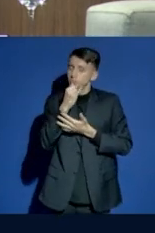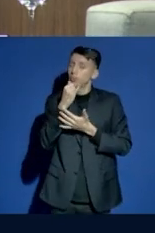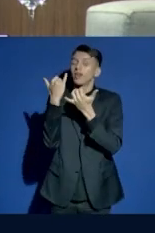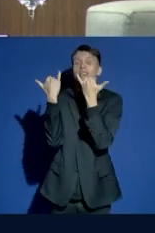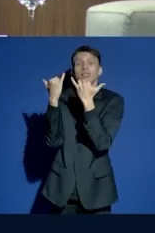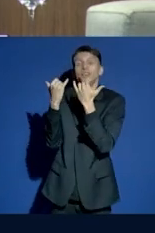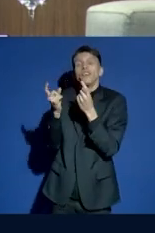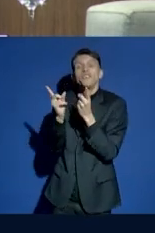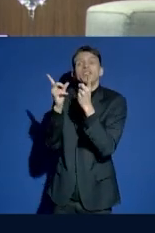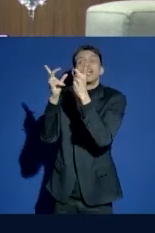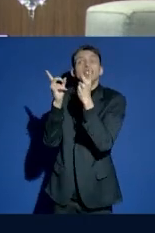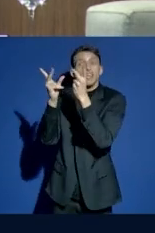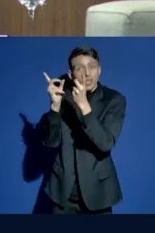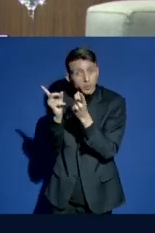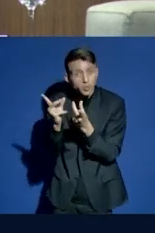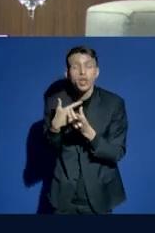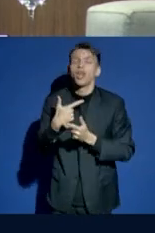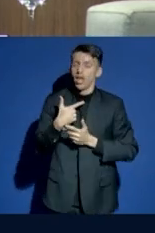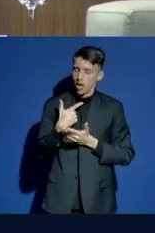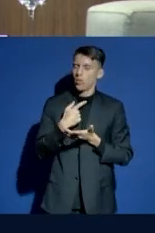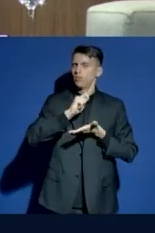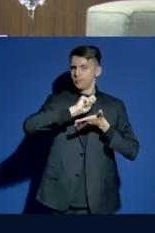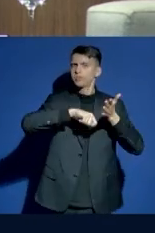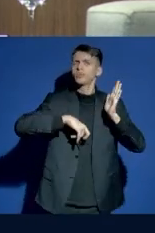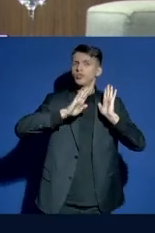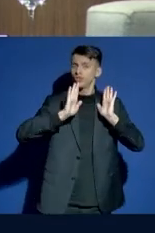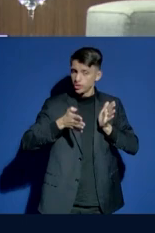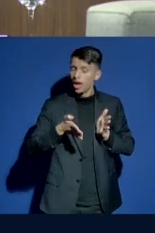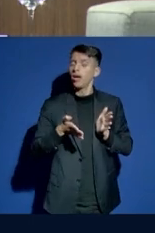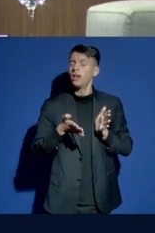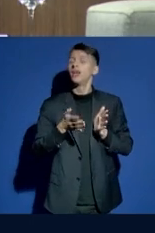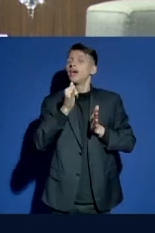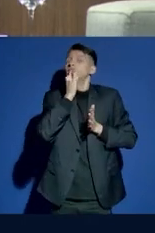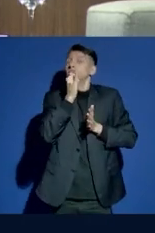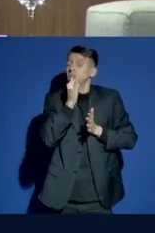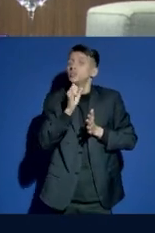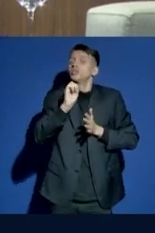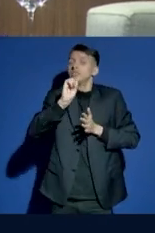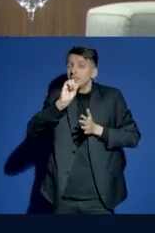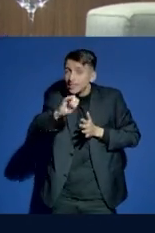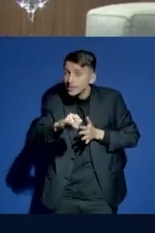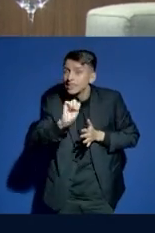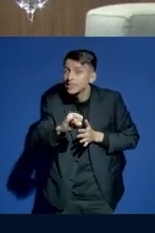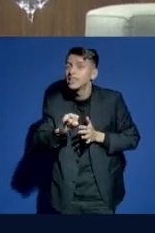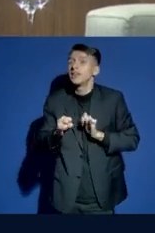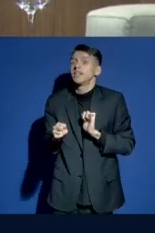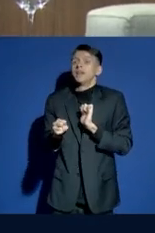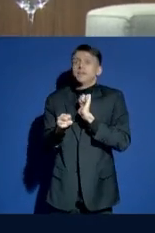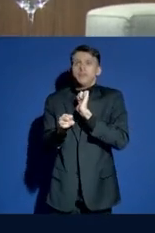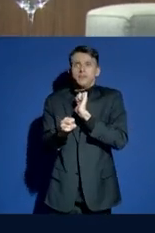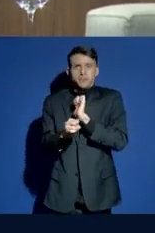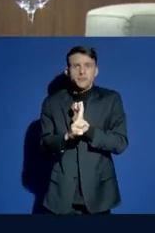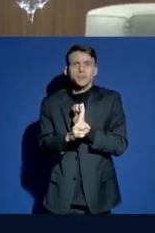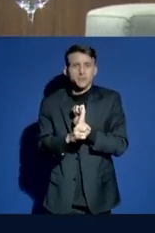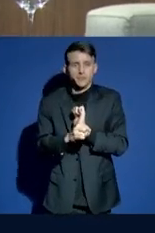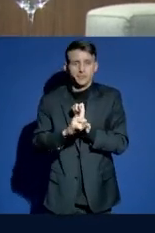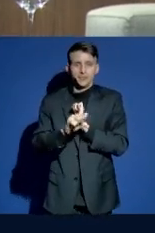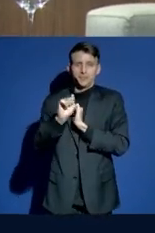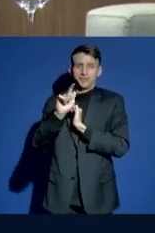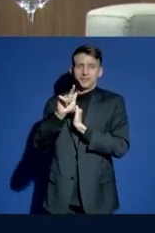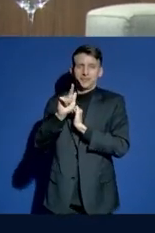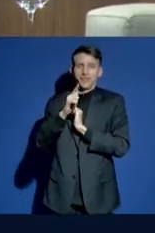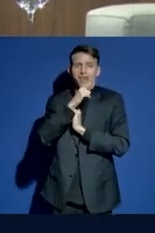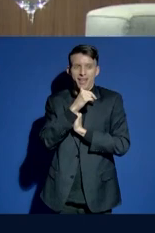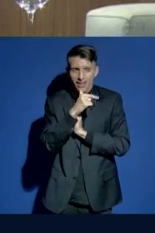de hidrelétricas eu autorizei com a condição de que a hora que parasse de verter água em Furnas e